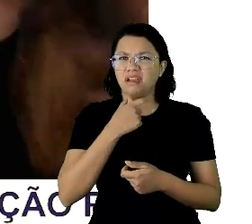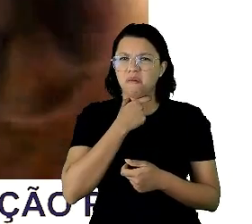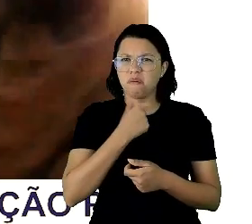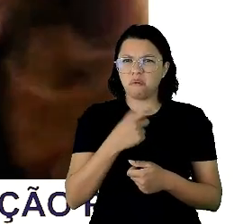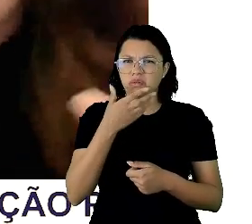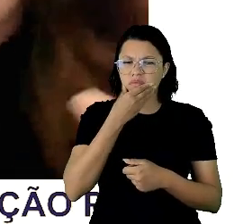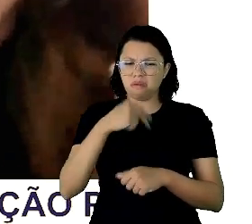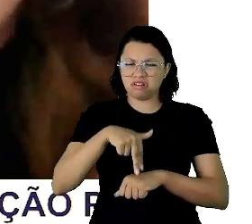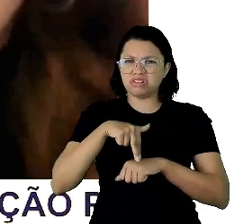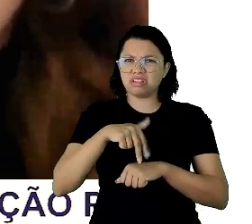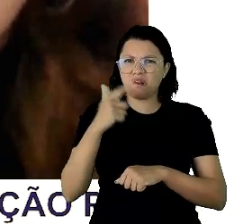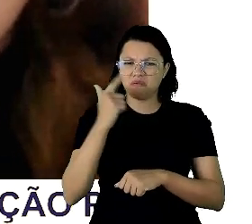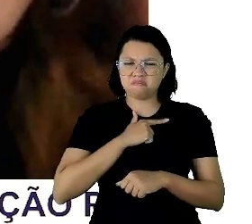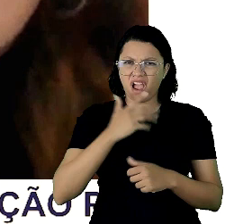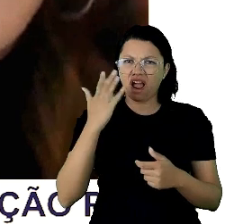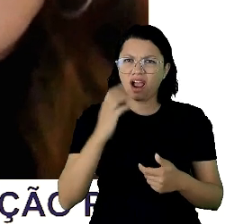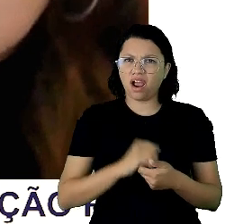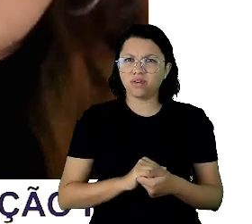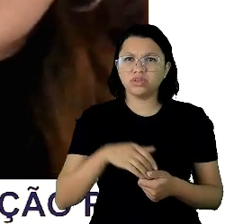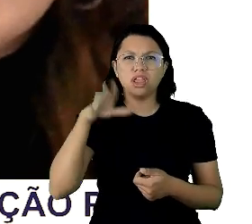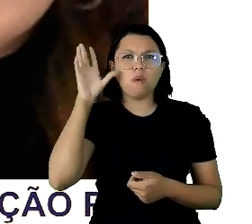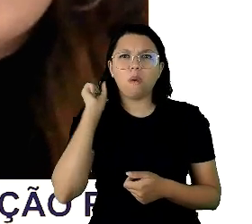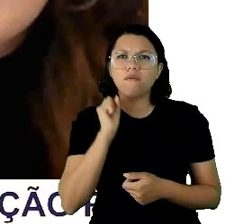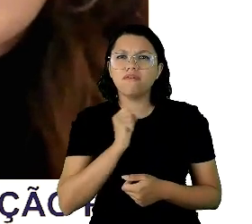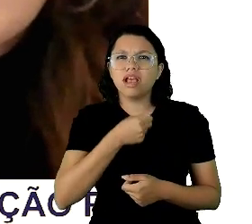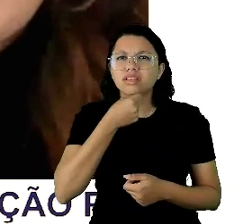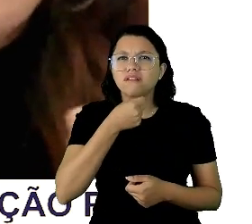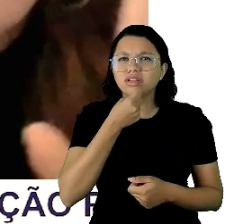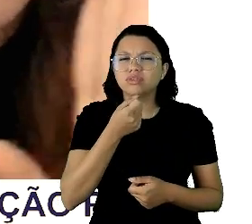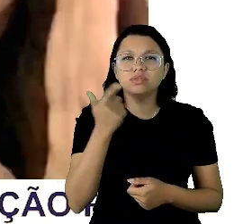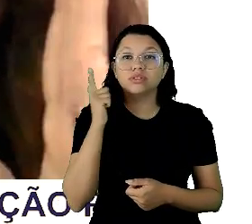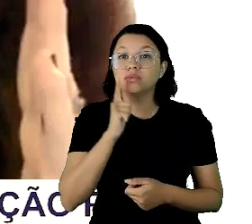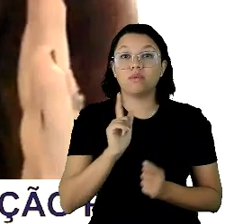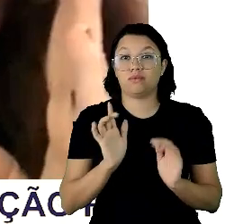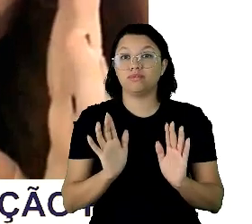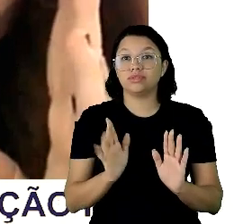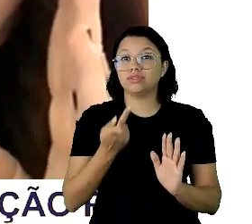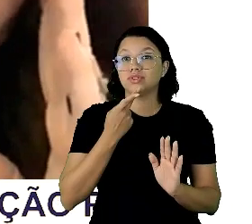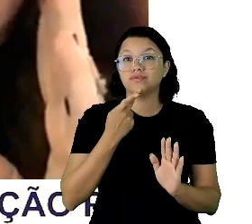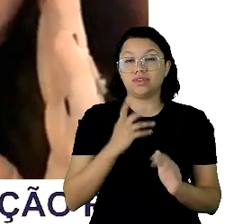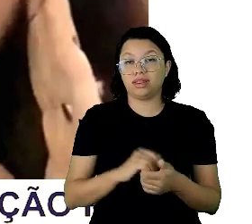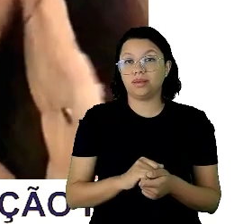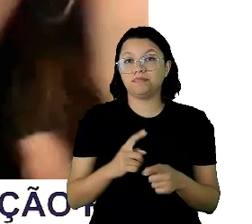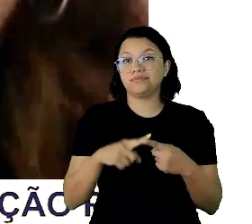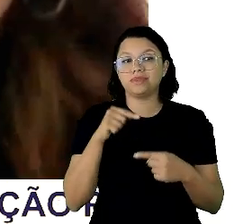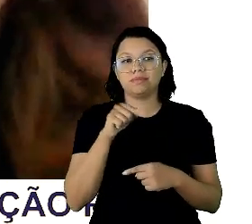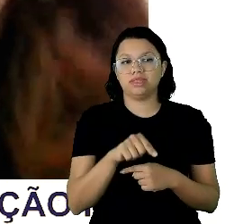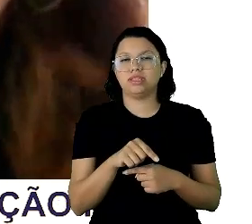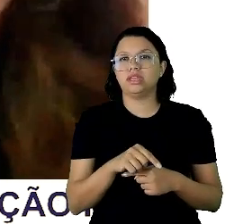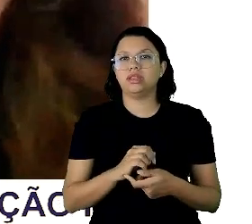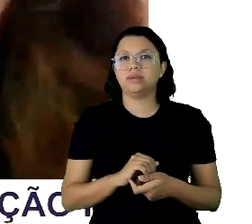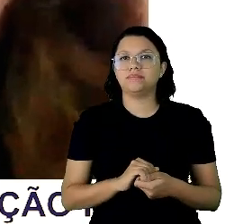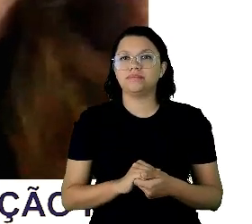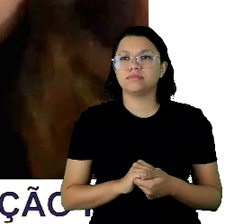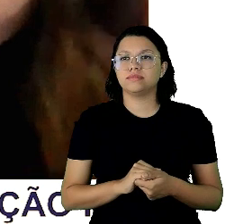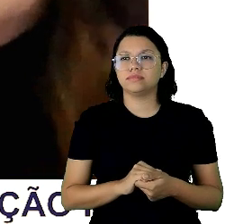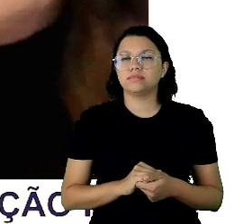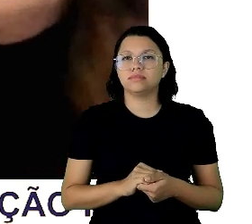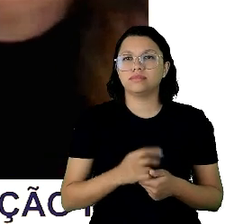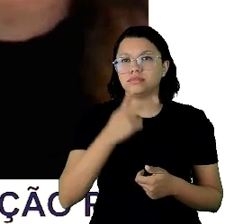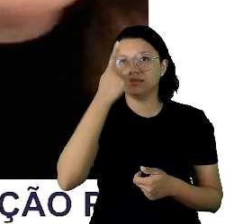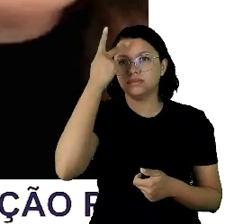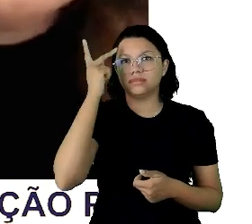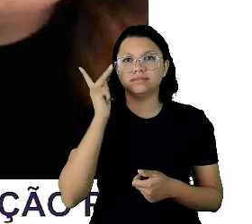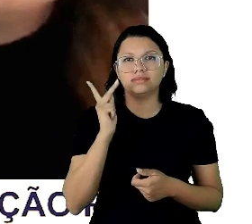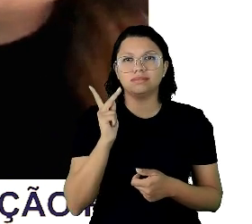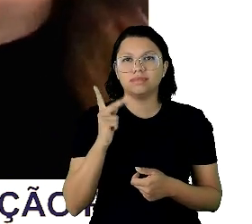Eu ouvi os áudios, eu não consigo repetir, mas ele já fazia, assim, a pessoa saía de lá humilhada, né?